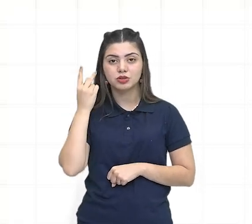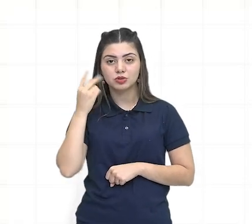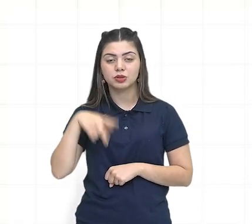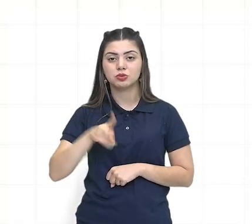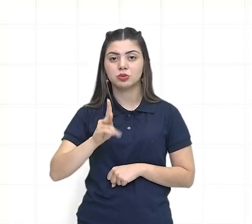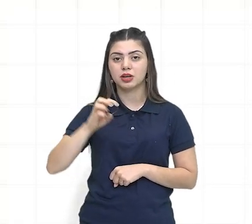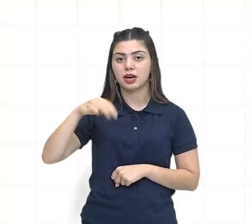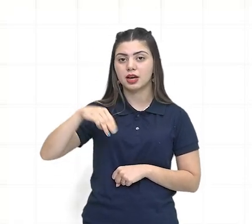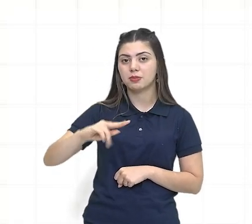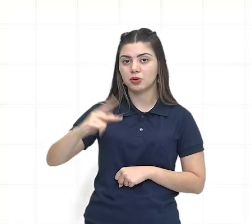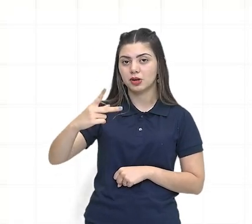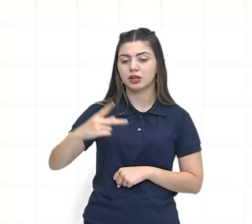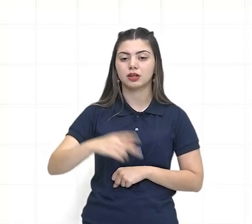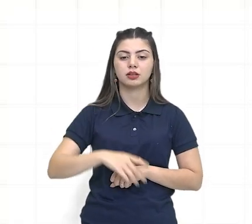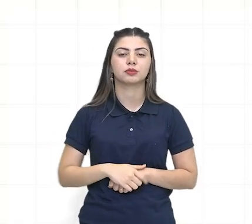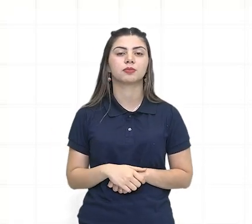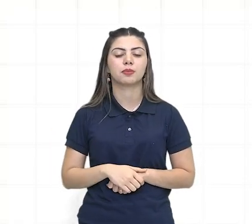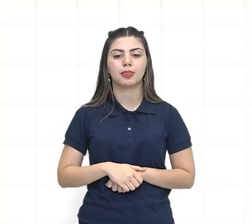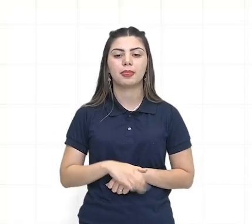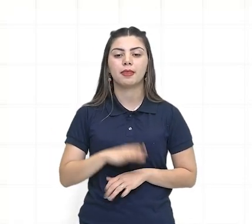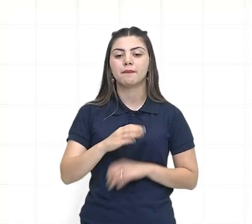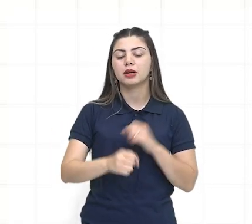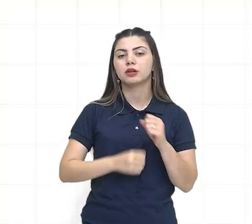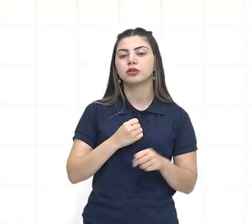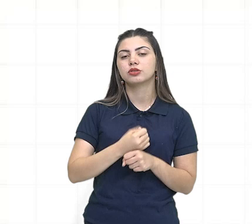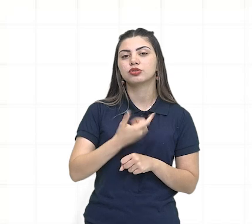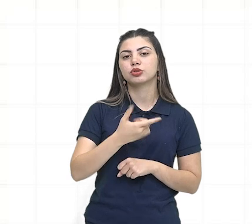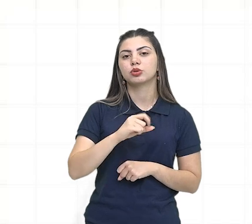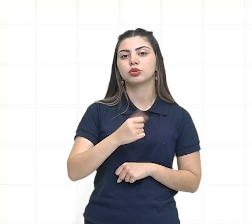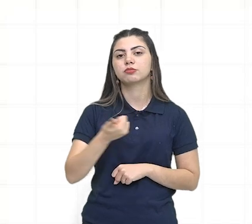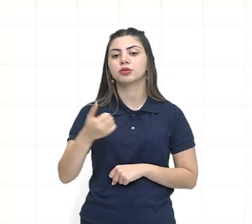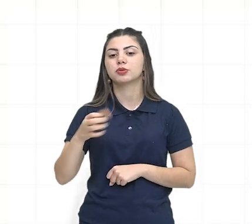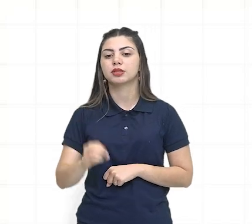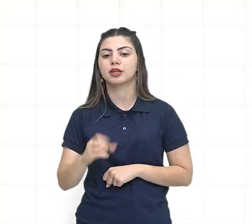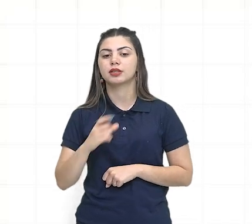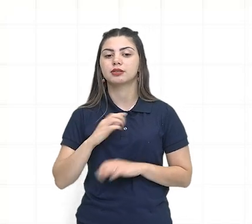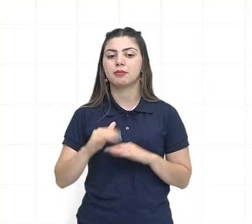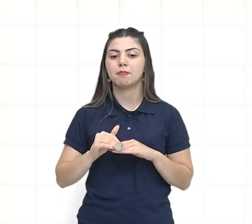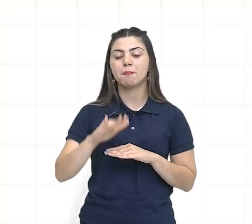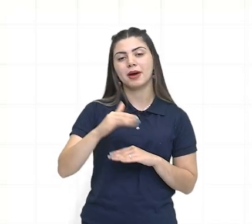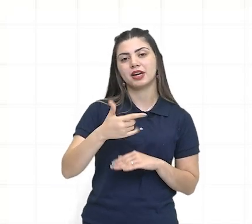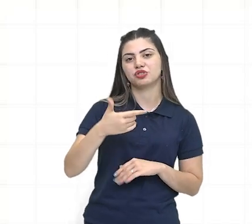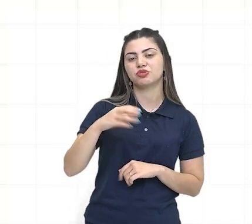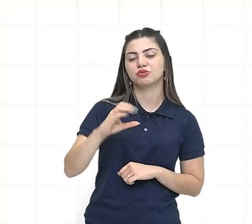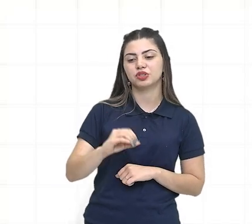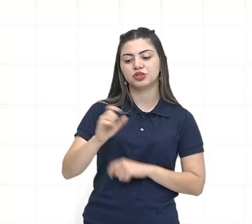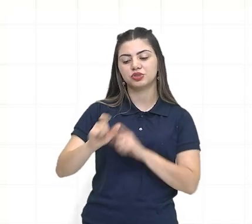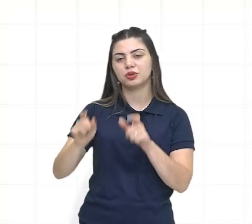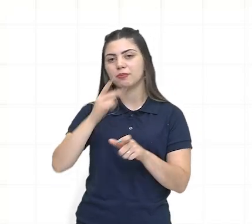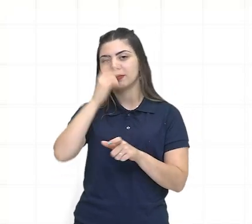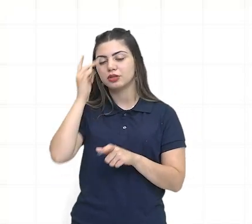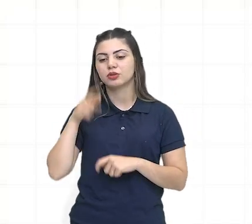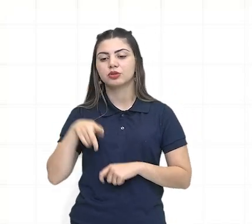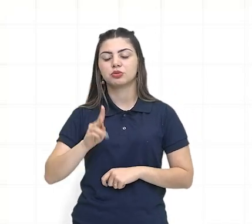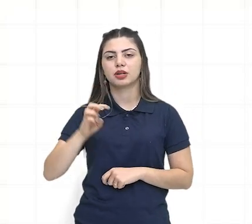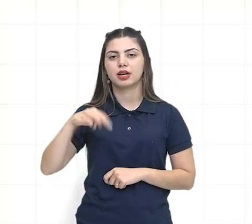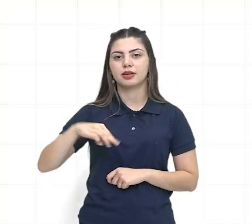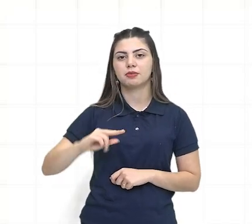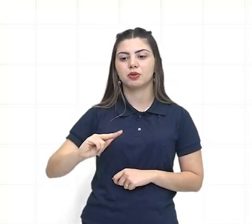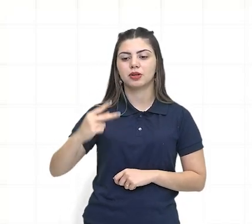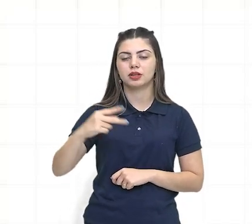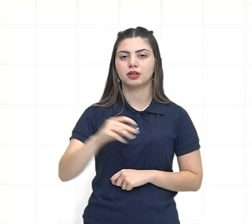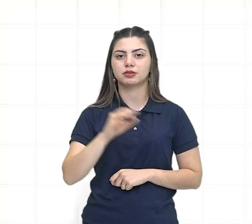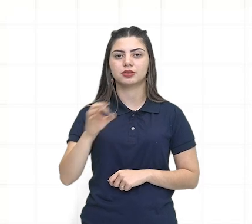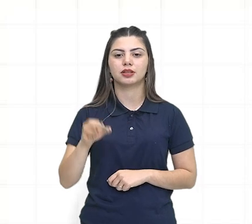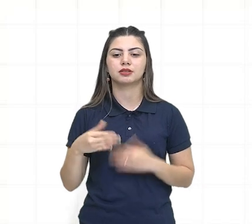por quilômetro quadrado. E em 2010, um pouco mais de 20 pessoas por quilômetro quadrado. Então a